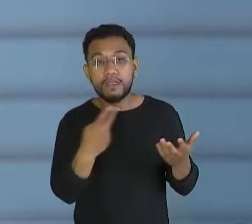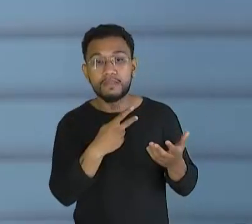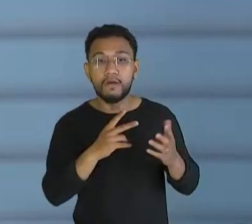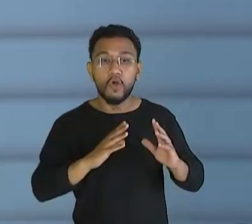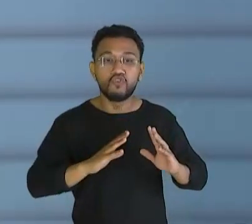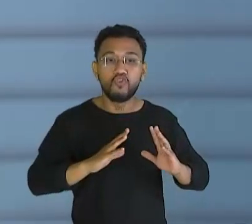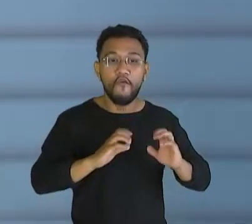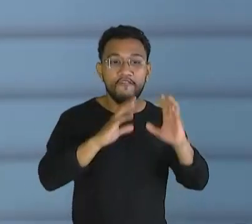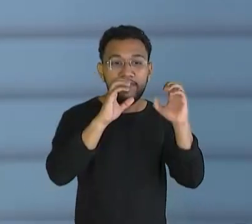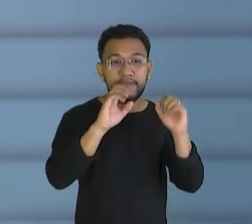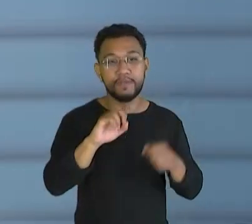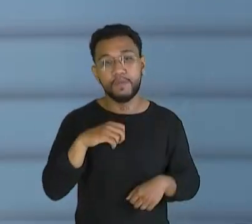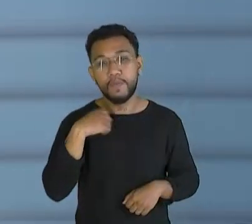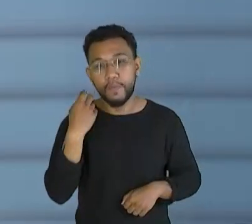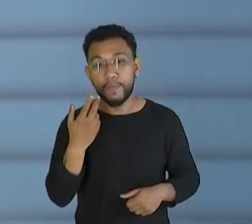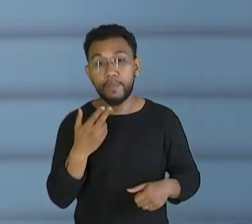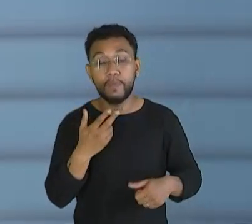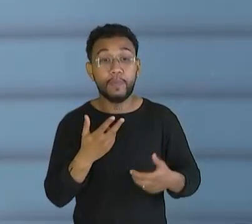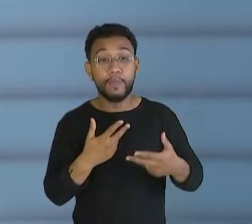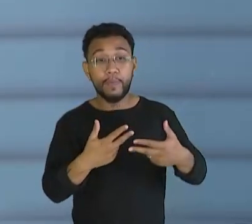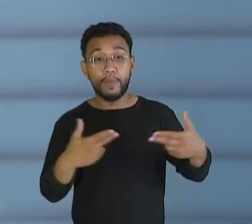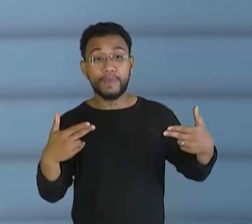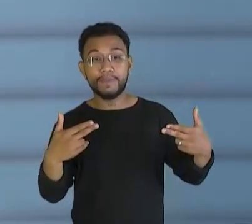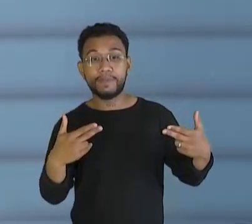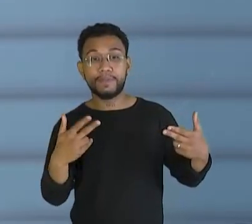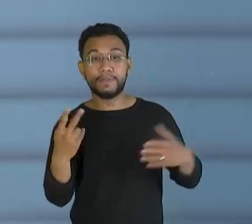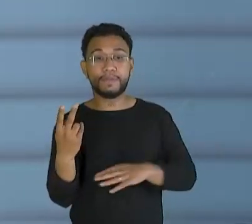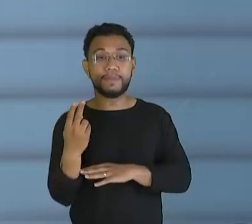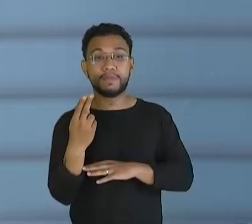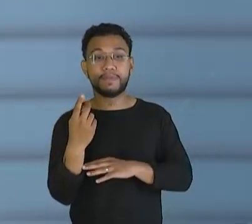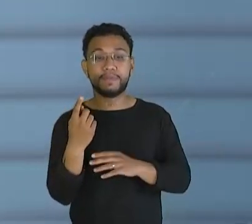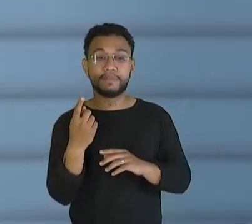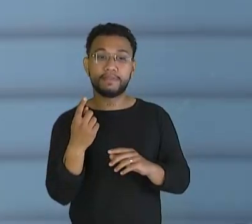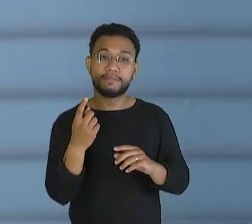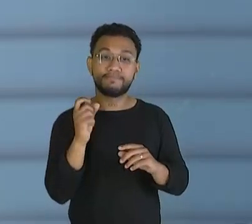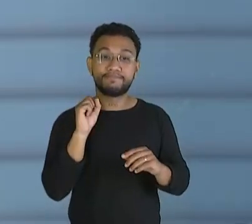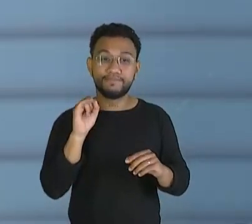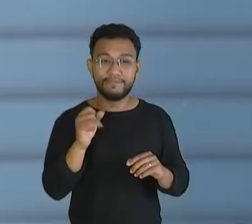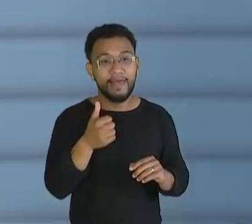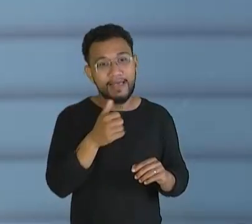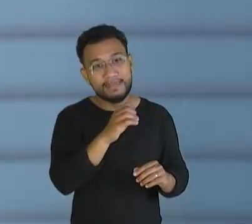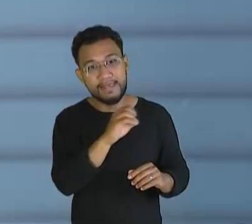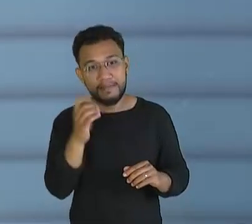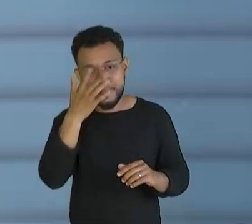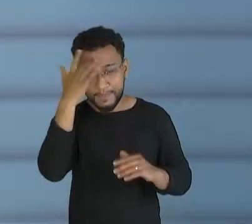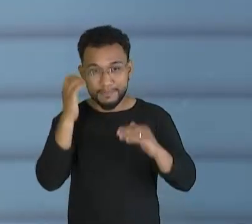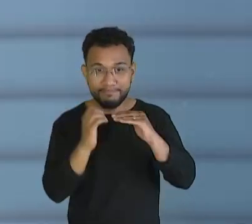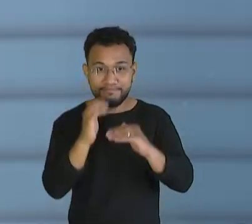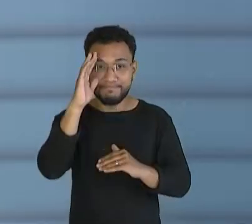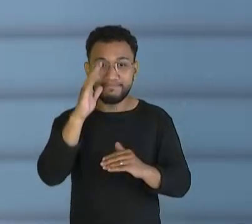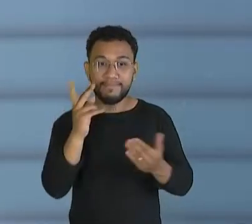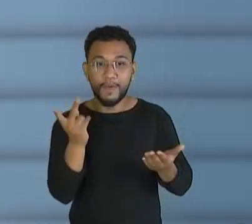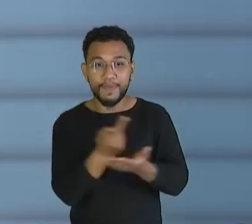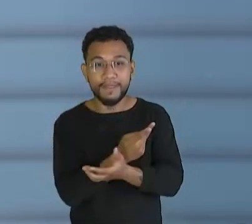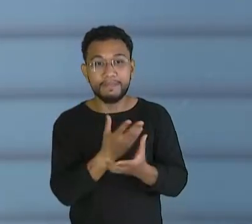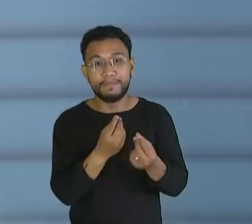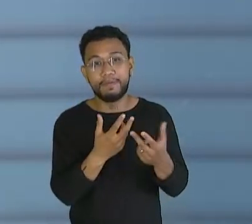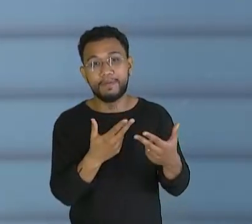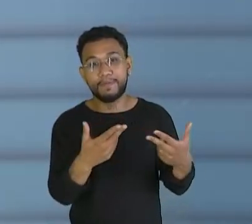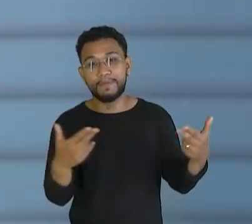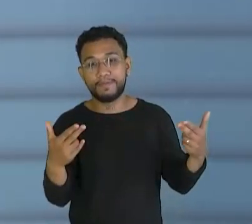de situação que possa ocorrer. E como são mais de 100 pessoas, acontecem muitas coisas, situações muito complexas.